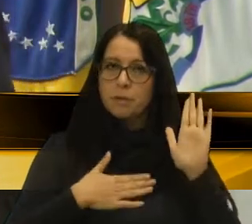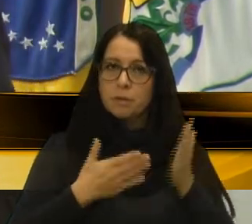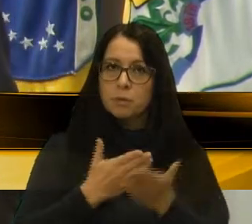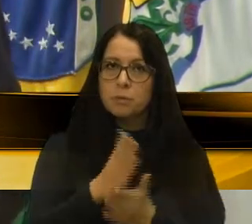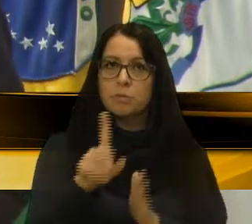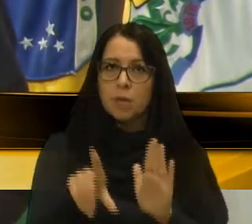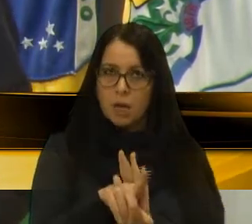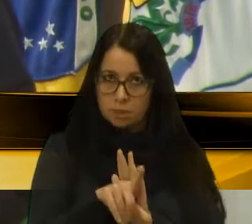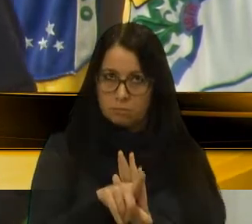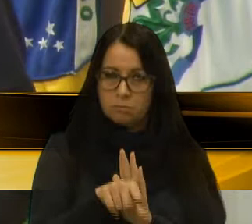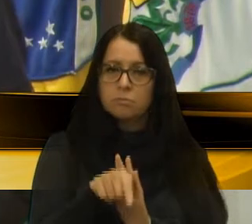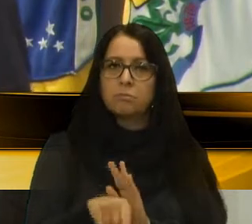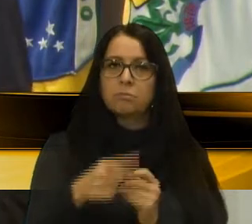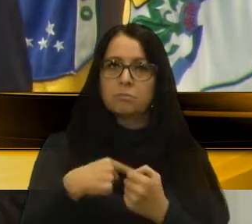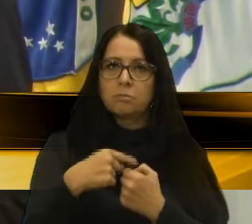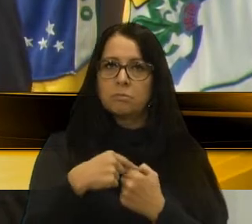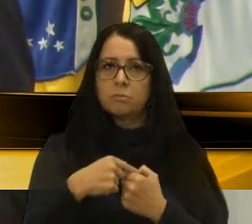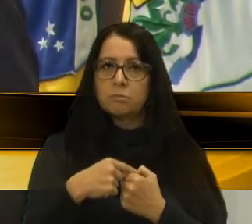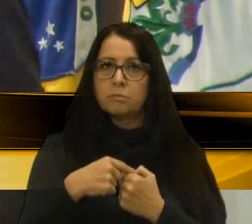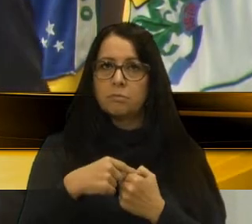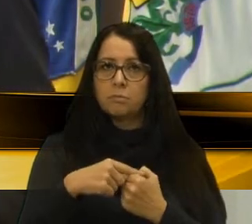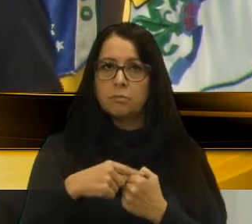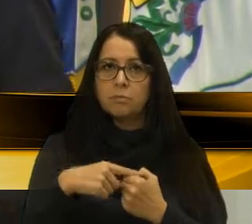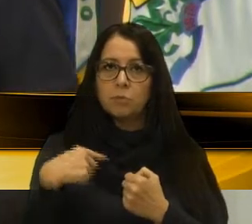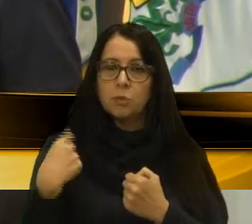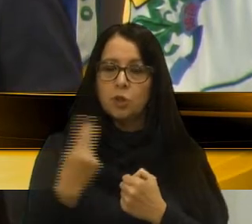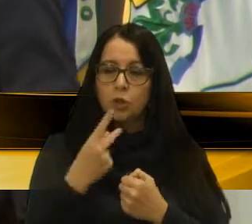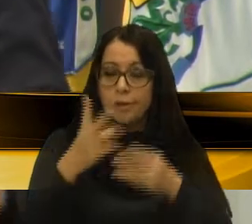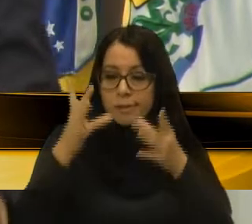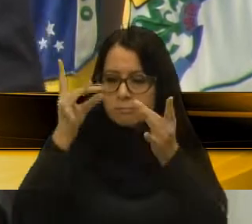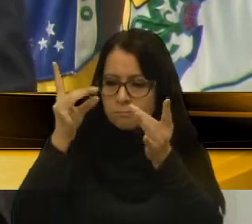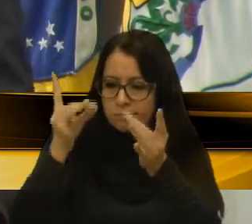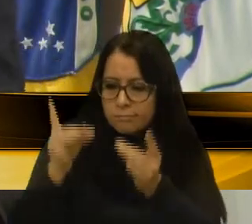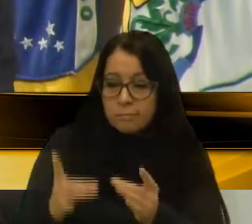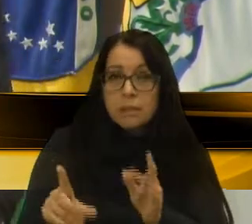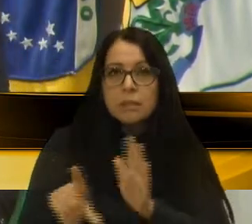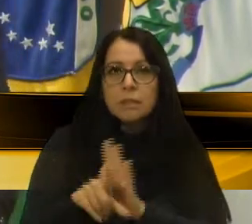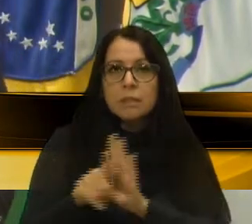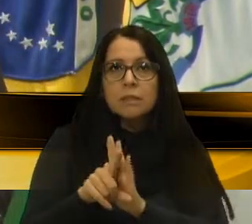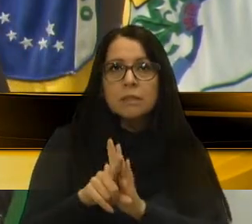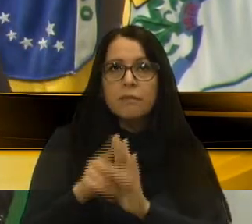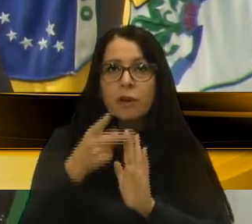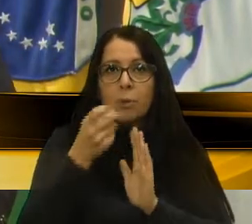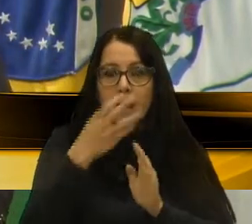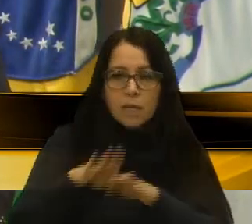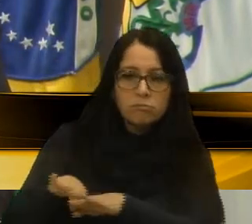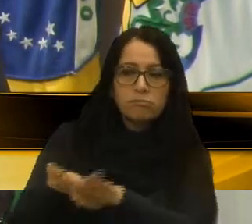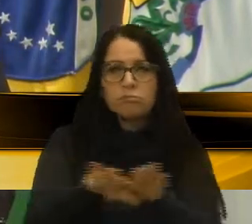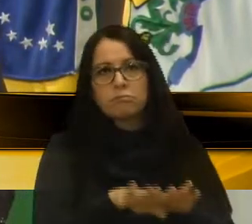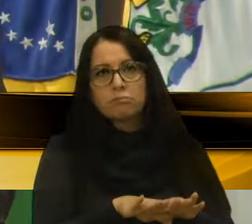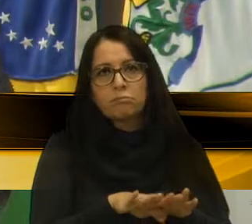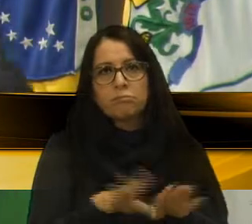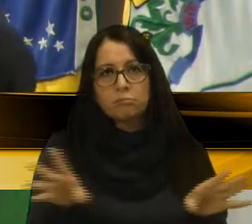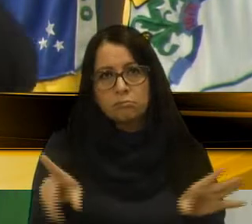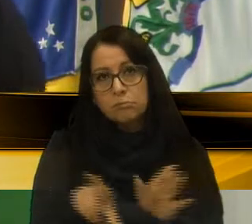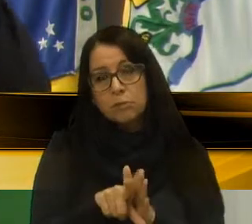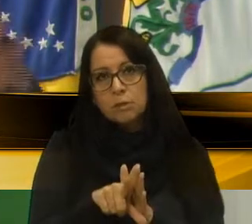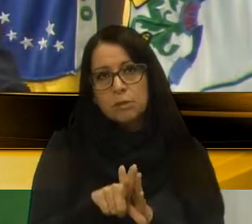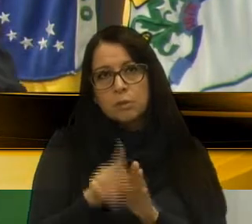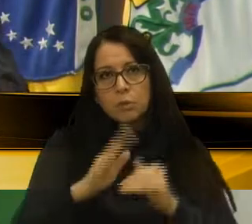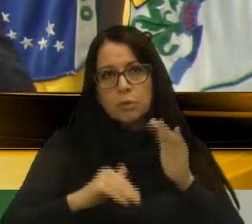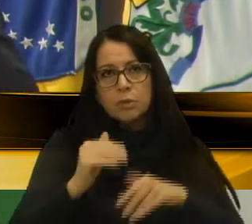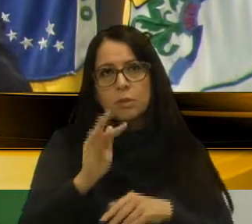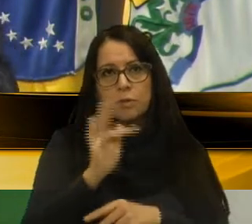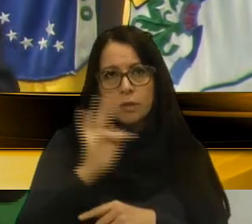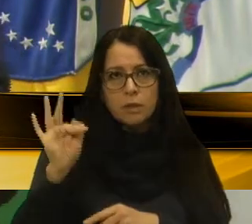orgânica. E se a gente sintetizar a lei orgânica, ela diz ali promover o bem comum. A síntese da lei orgânica, da Constituição Federal,